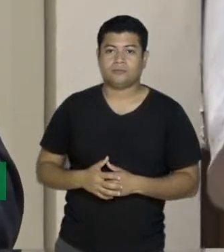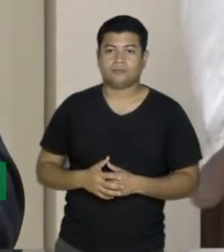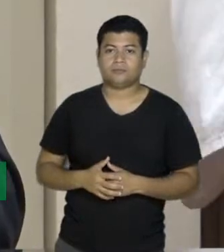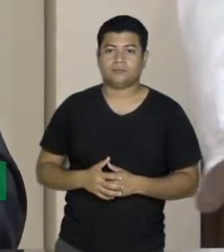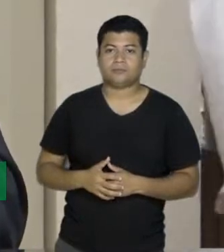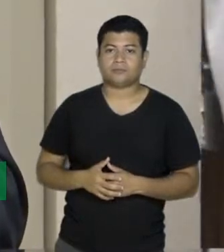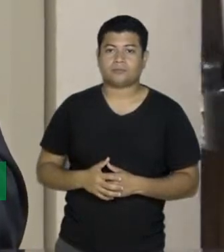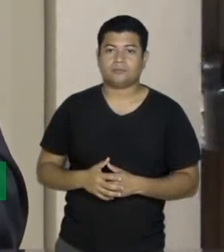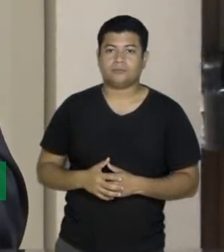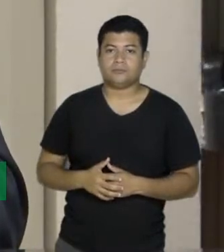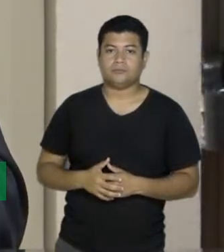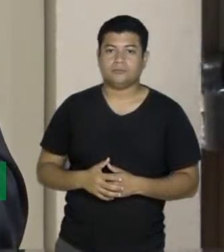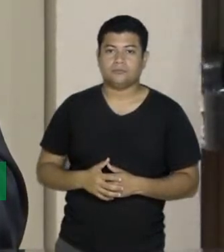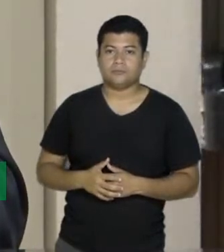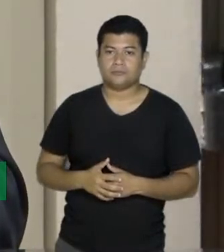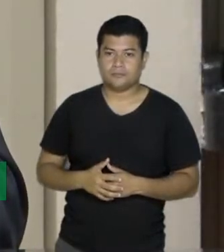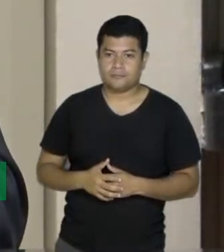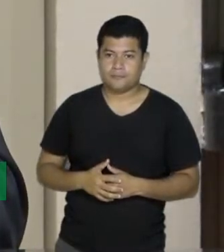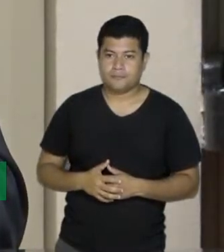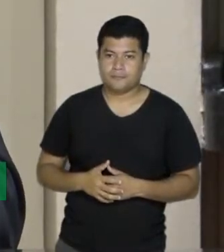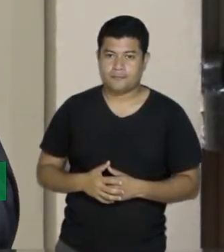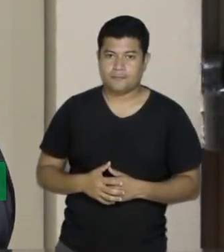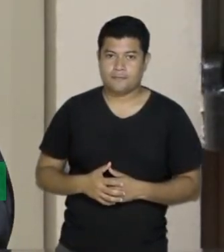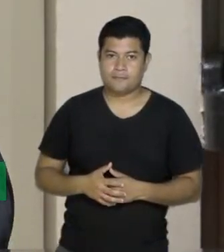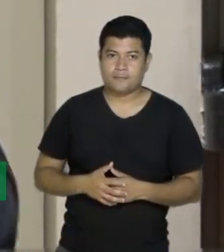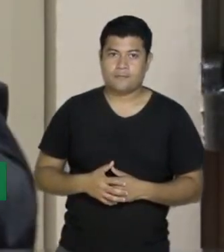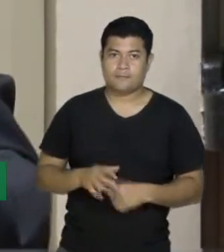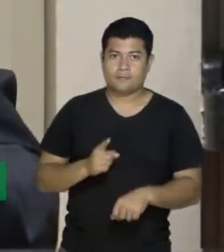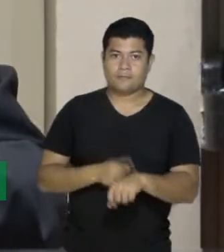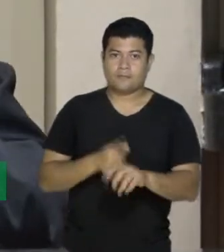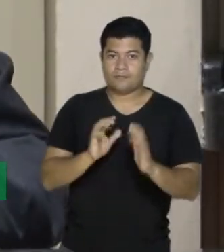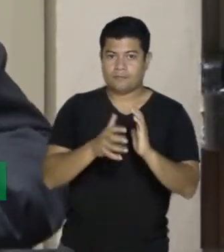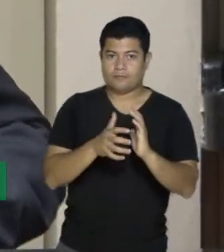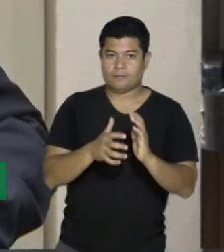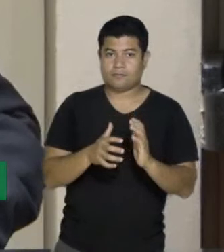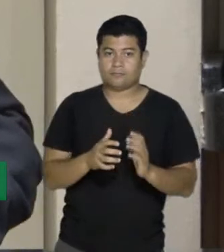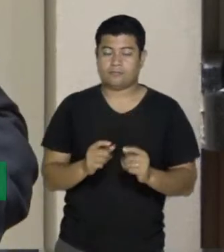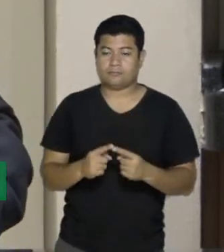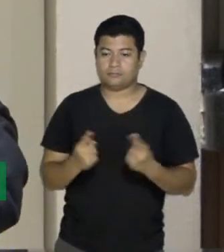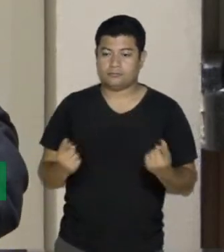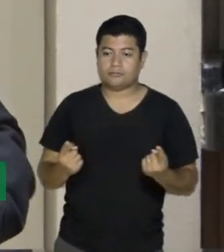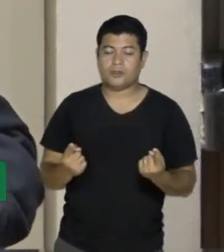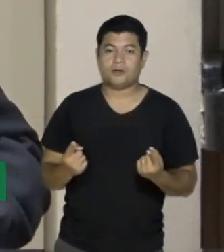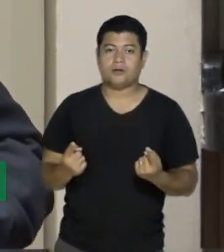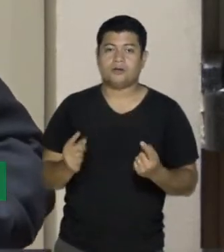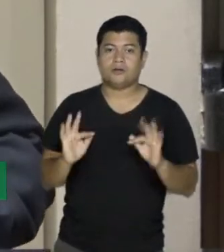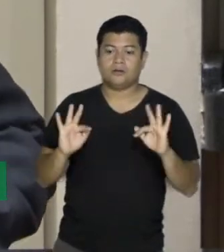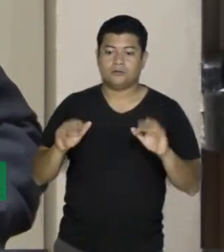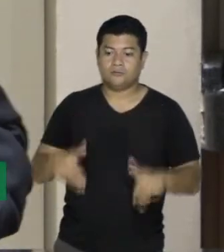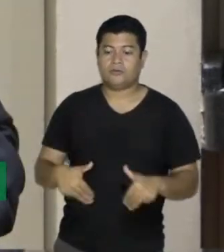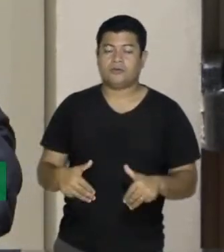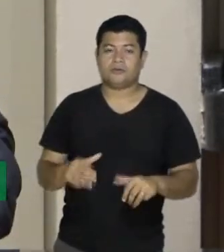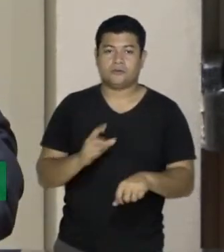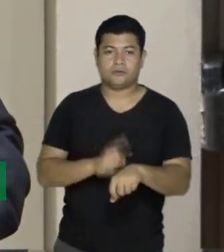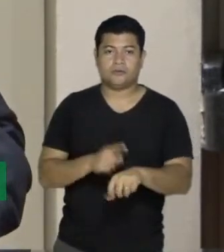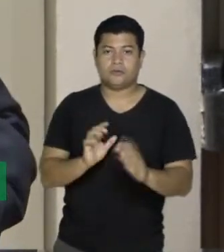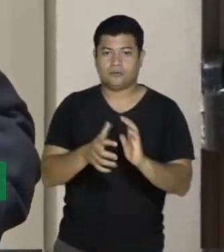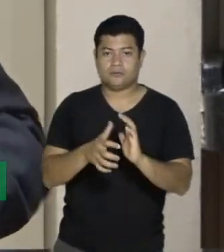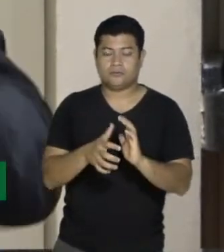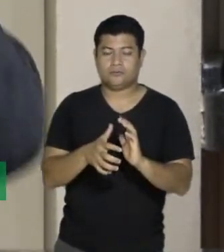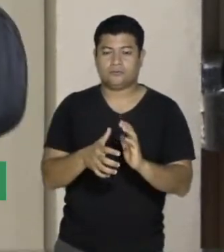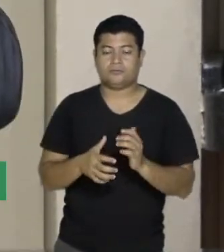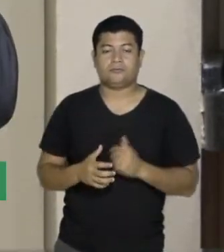para o horário dos partidos assim nós chegamos ao final do horário